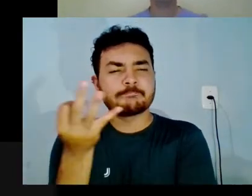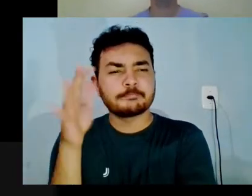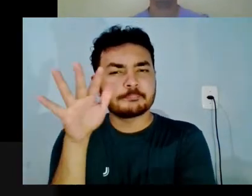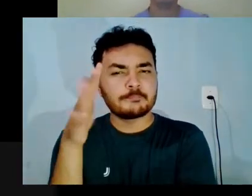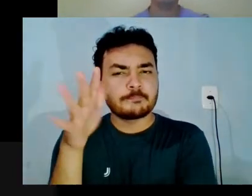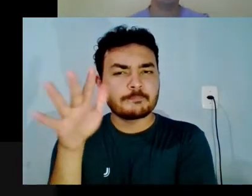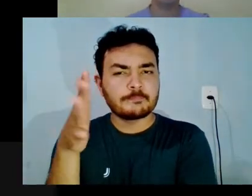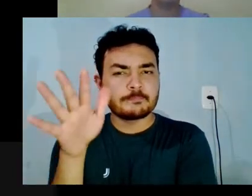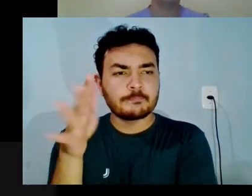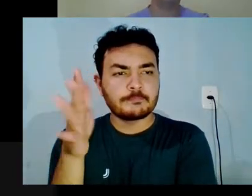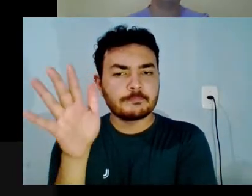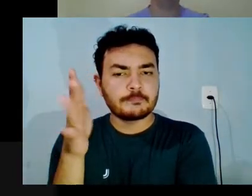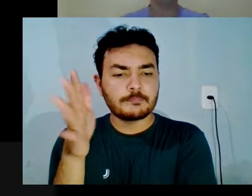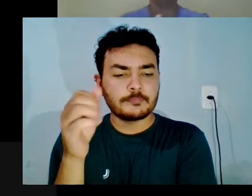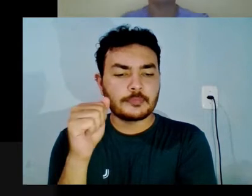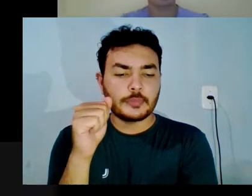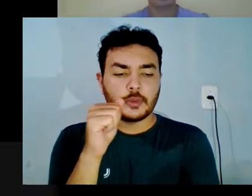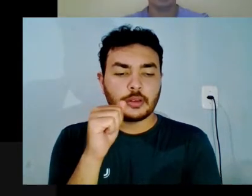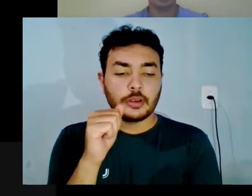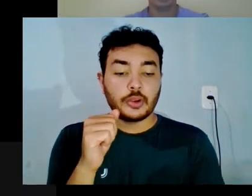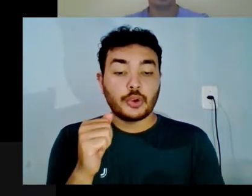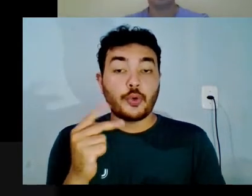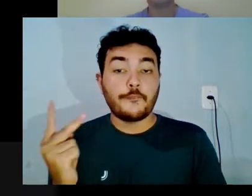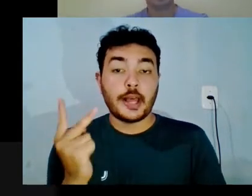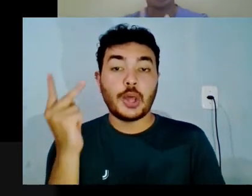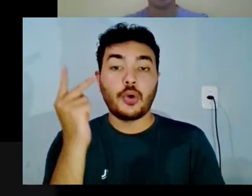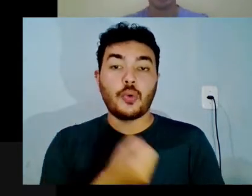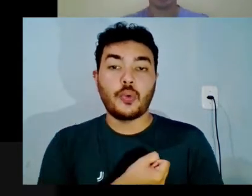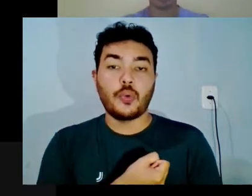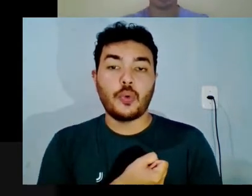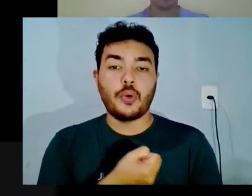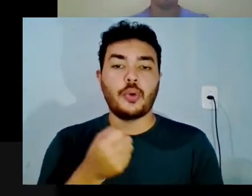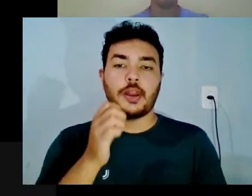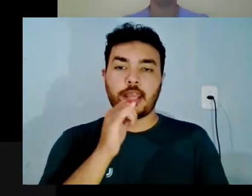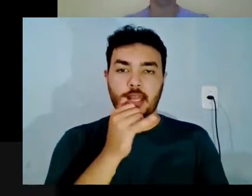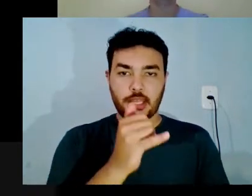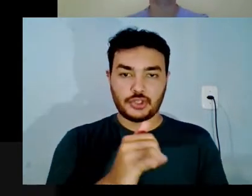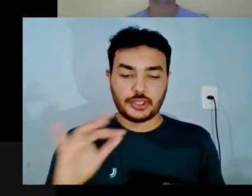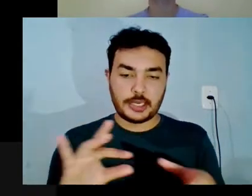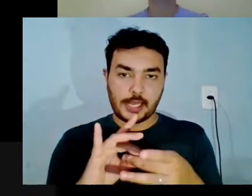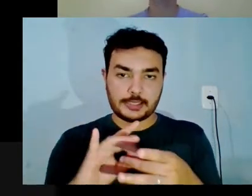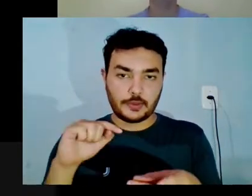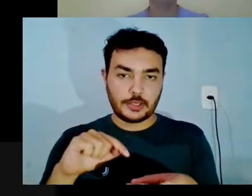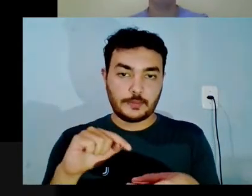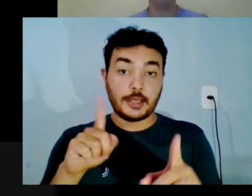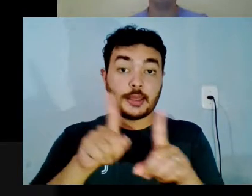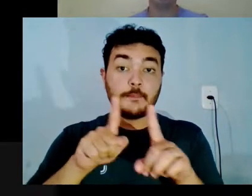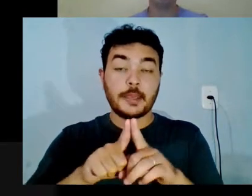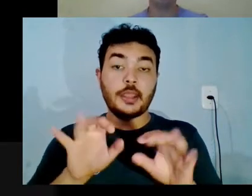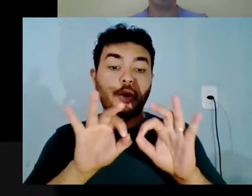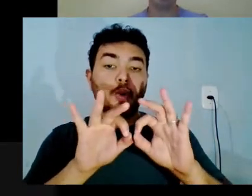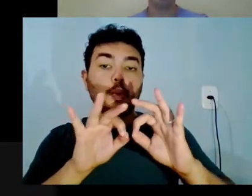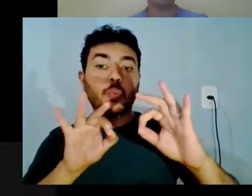química teórica o valor da energia daquela ligação química e o valor do comprimento de